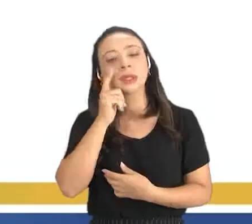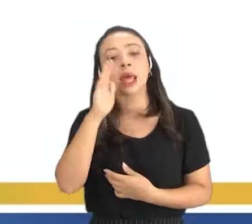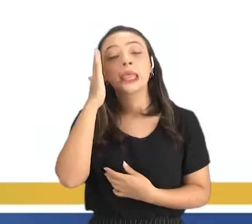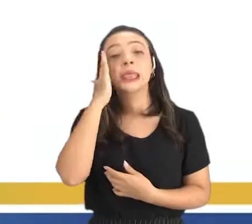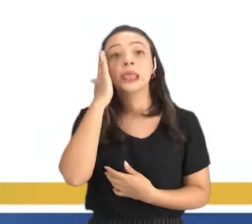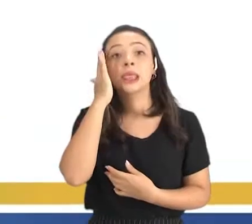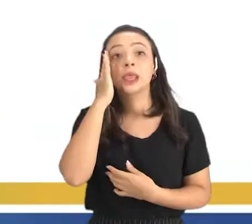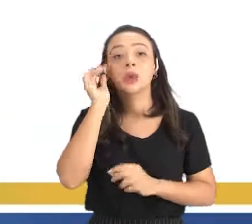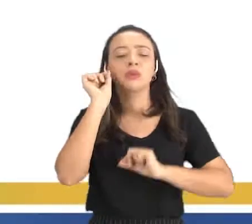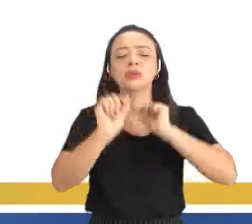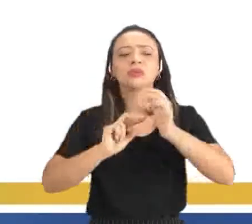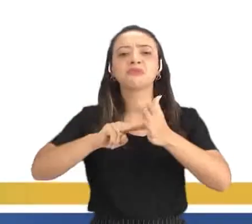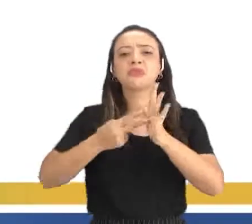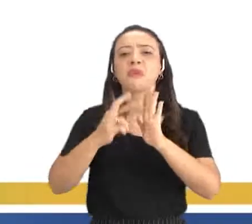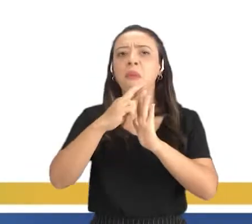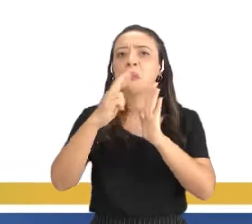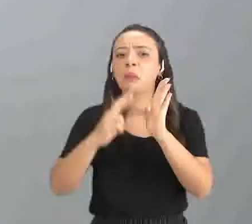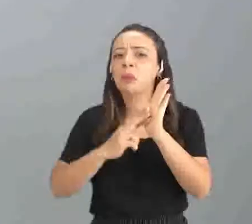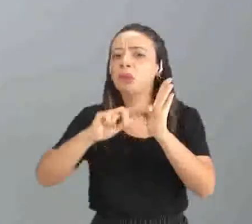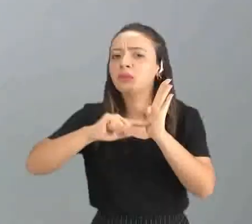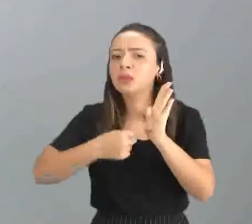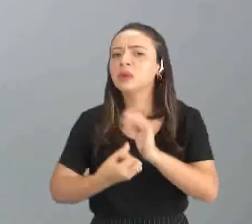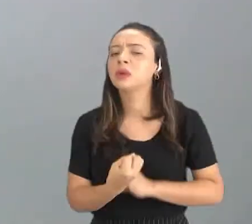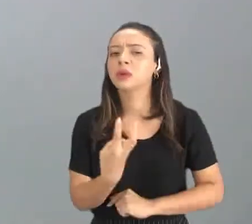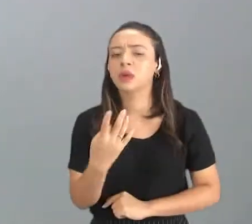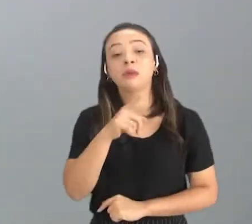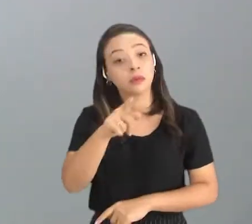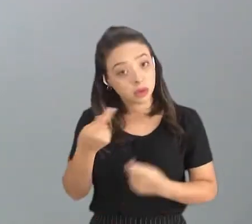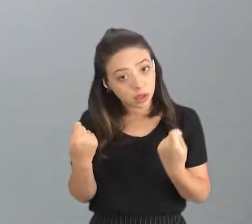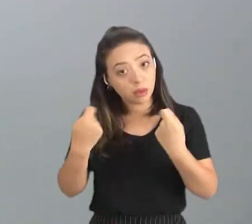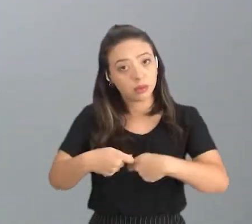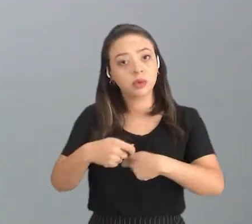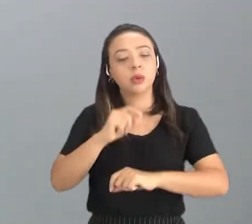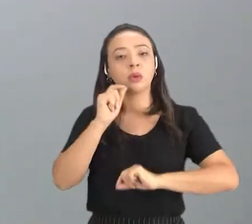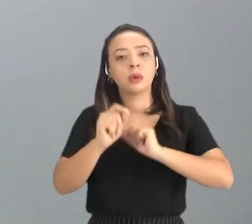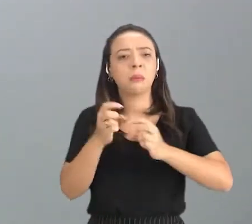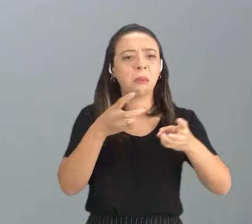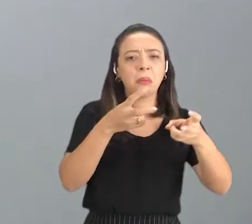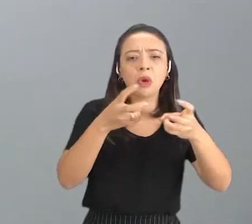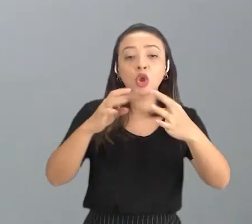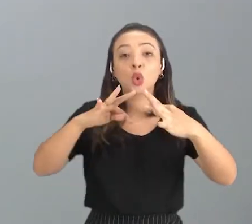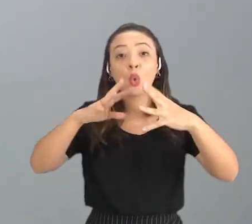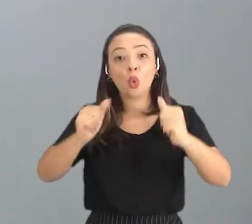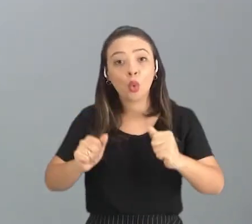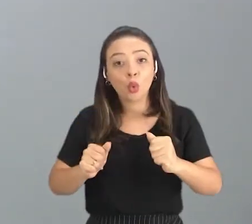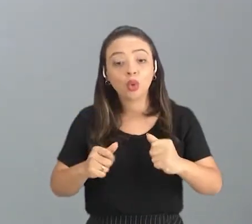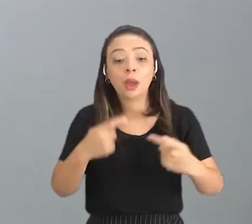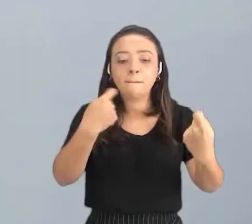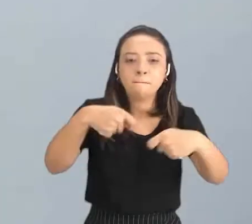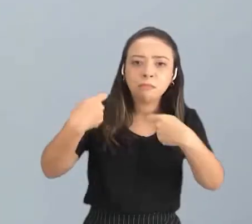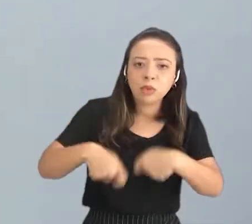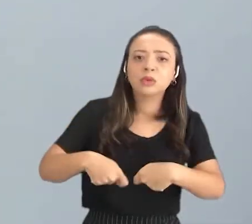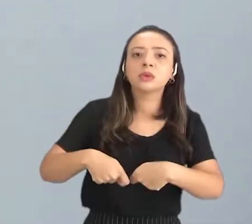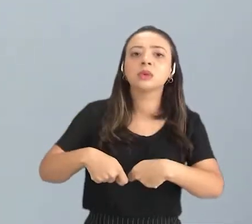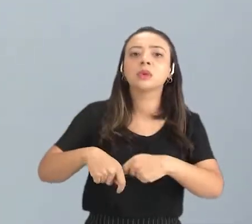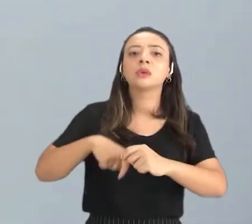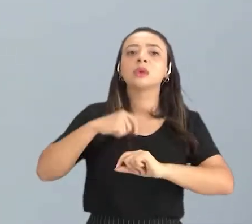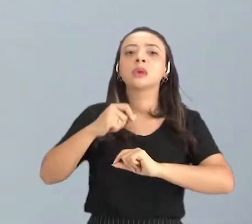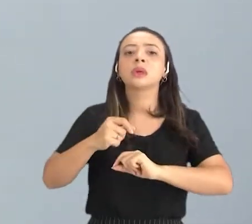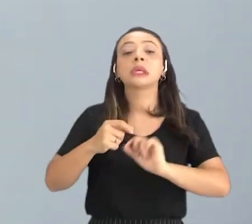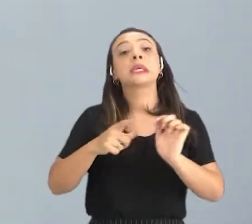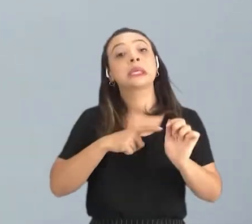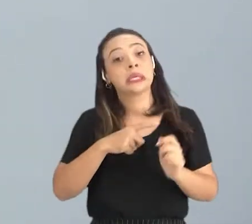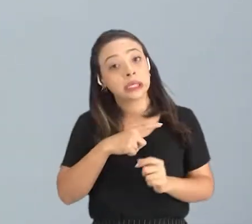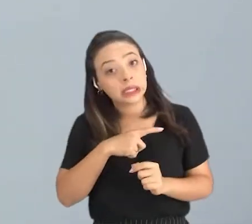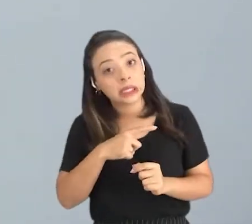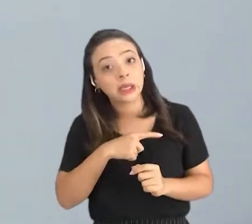princípio multiplicativo da contagem e você consiga visualizar todas as possibilidades que existem, né?